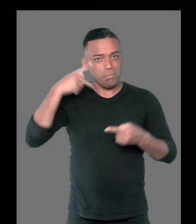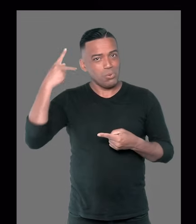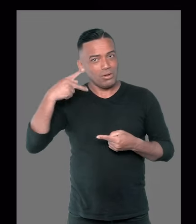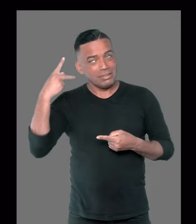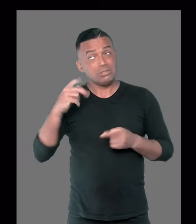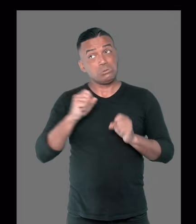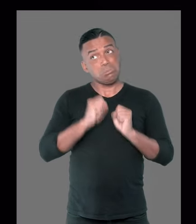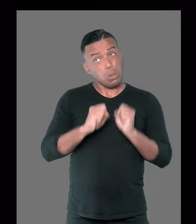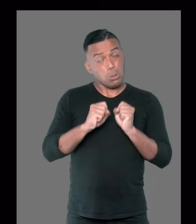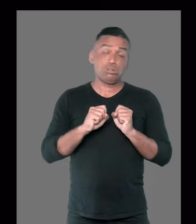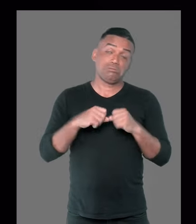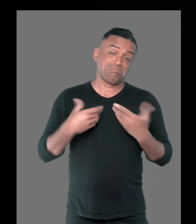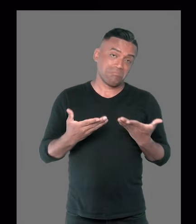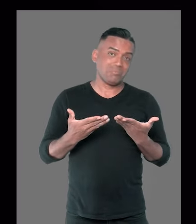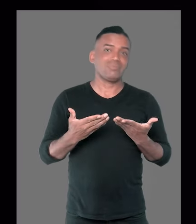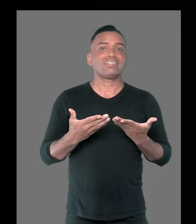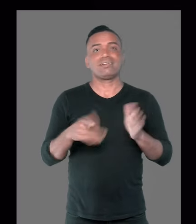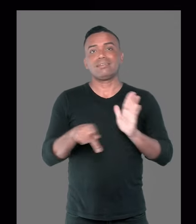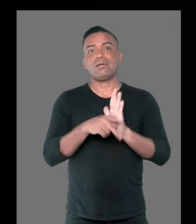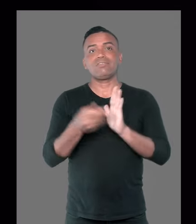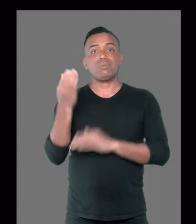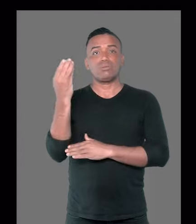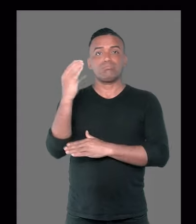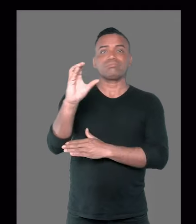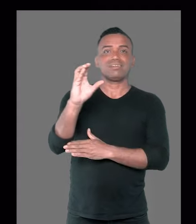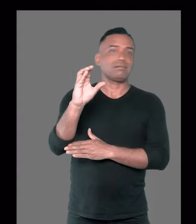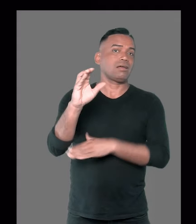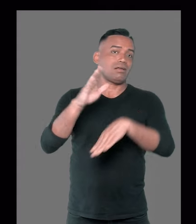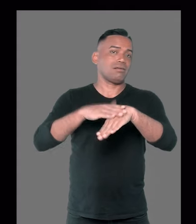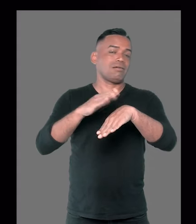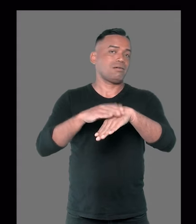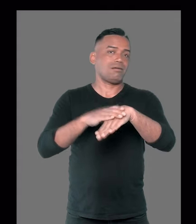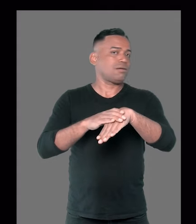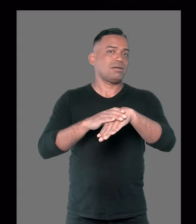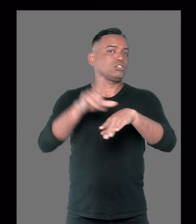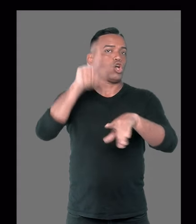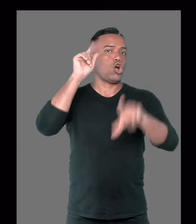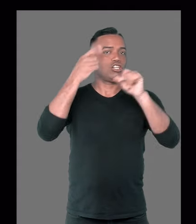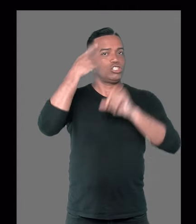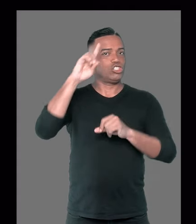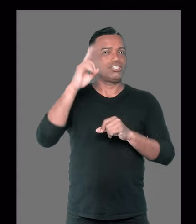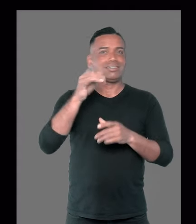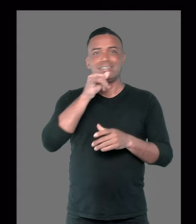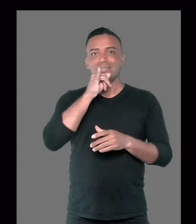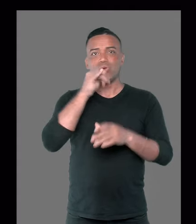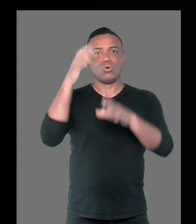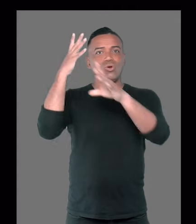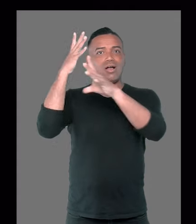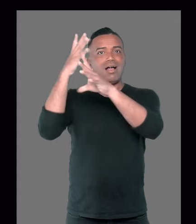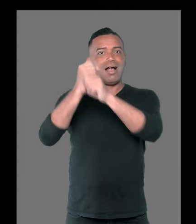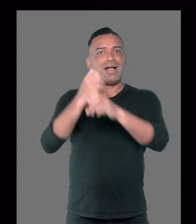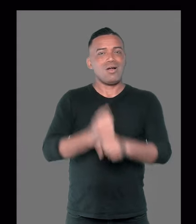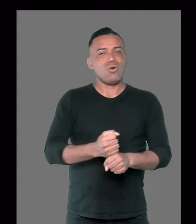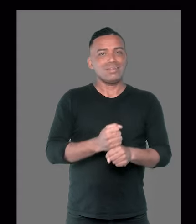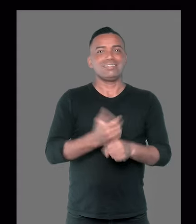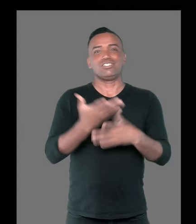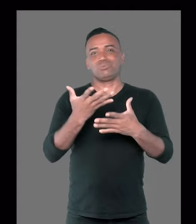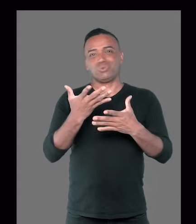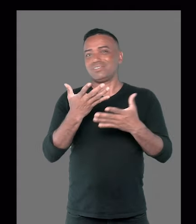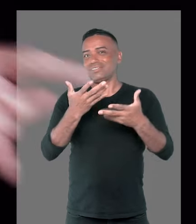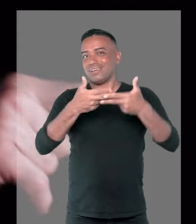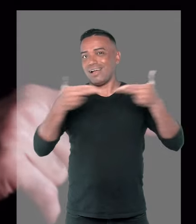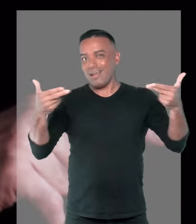fazer isso e programáveis porque tem um novo tipo de agente nas redes que são os algoritmos é software que